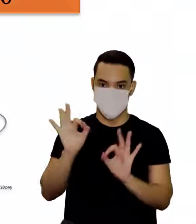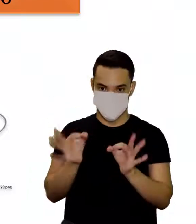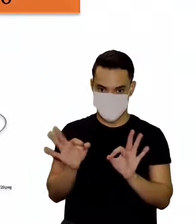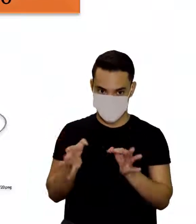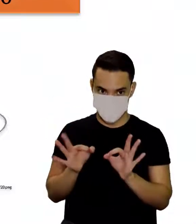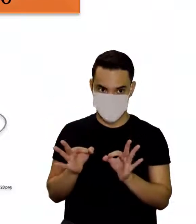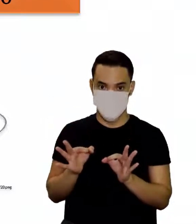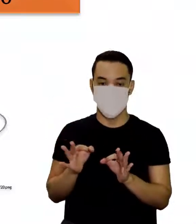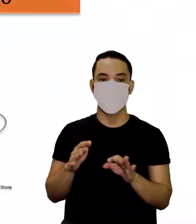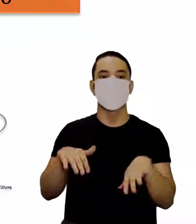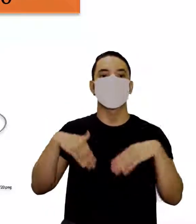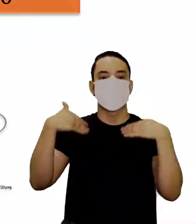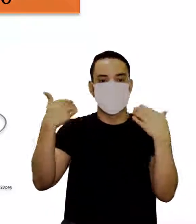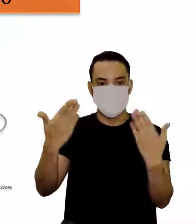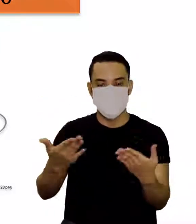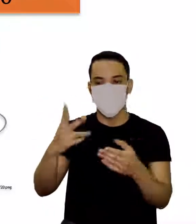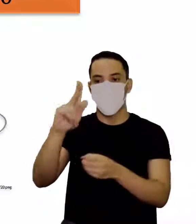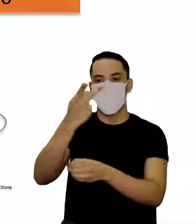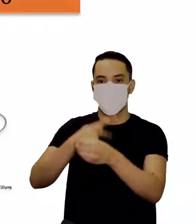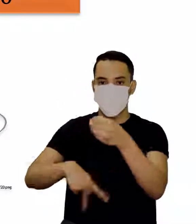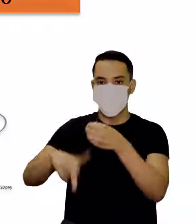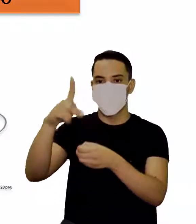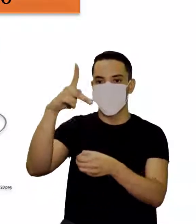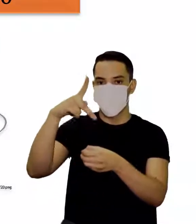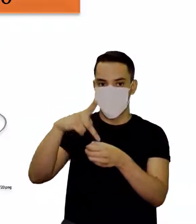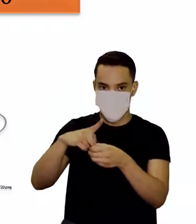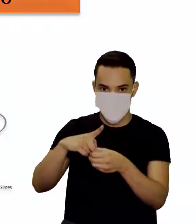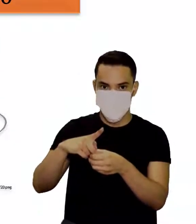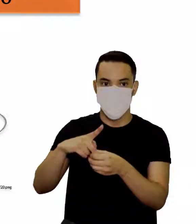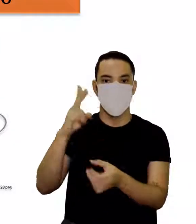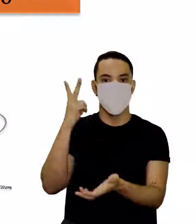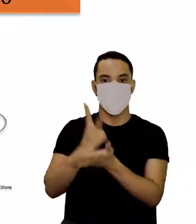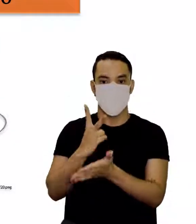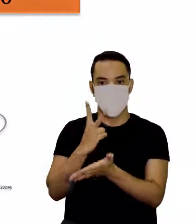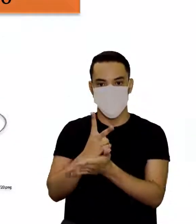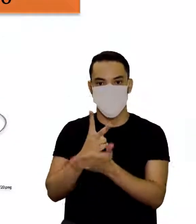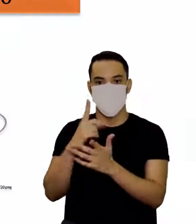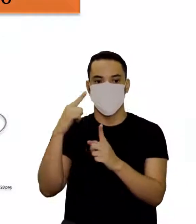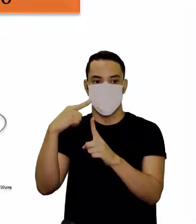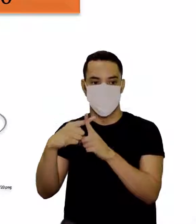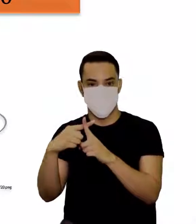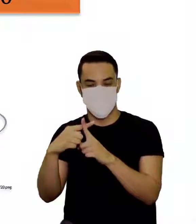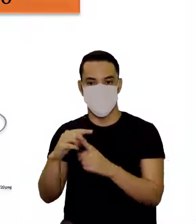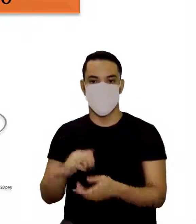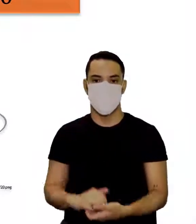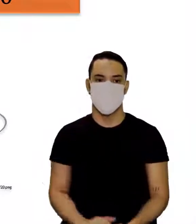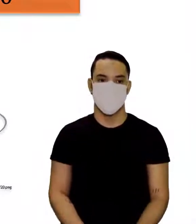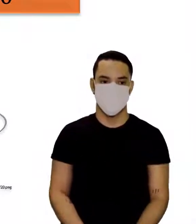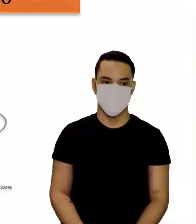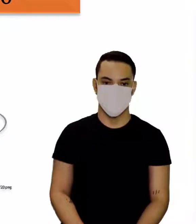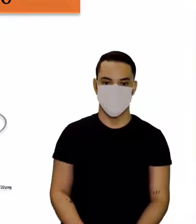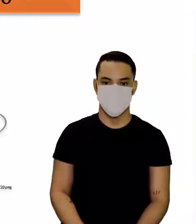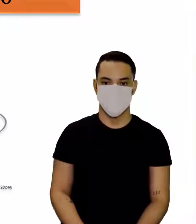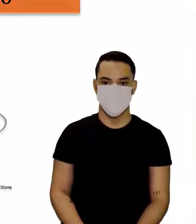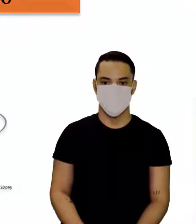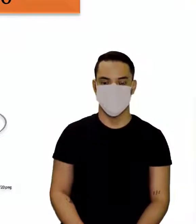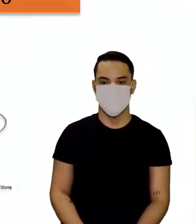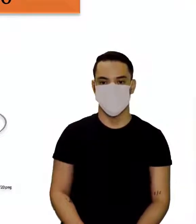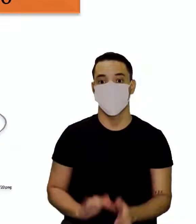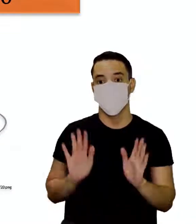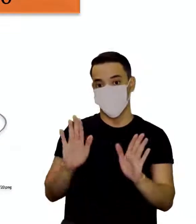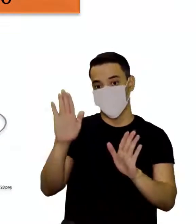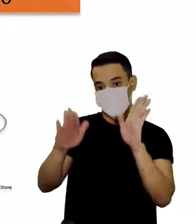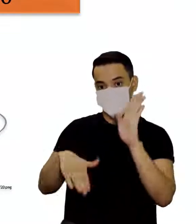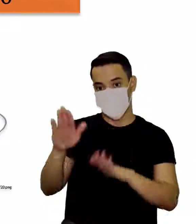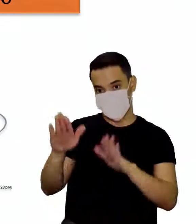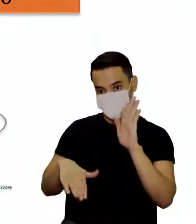né? E permanece aí. Se for o elétron, é negativo. Ah, professor, dependendo, em